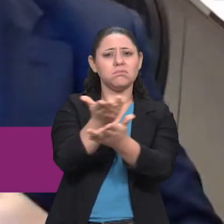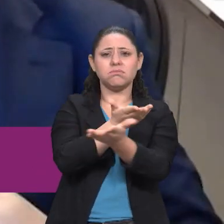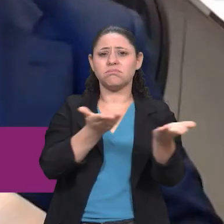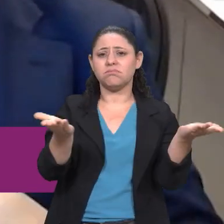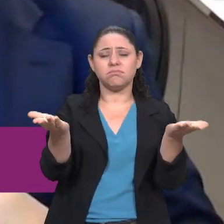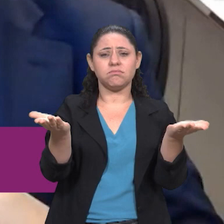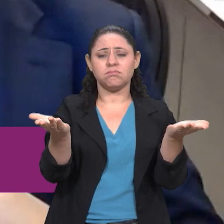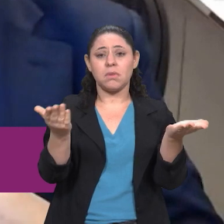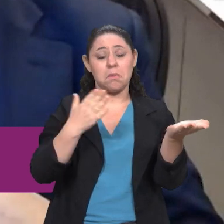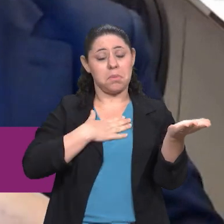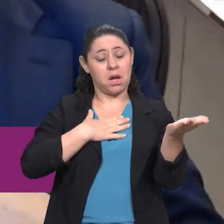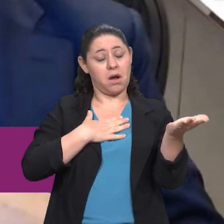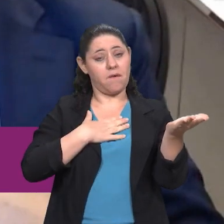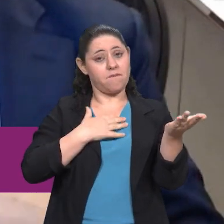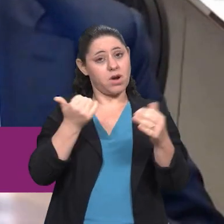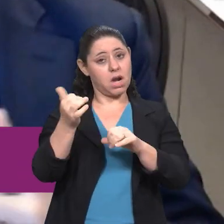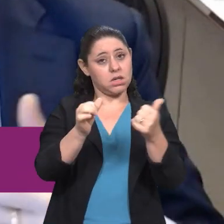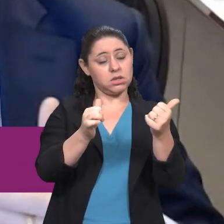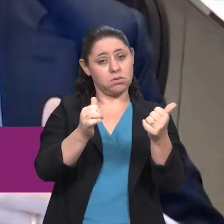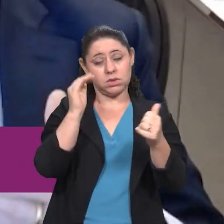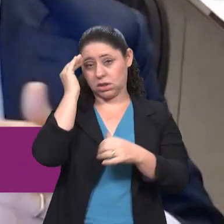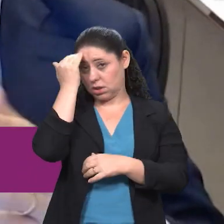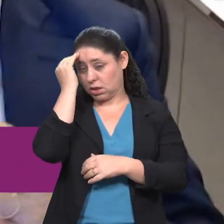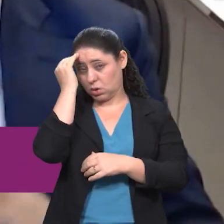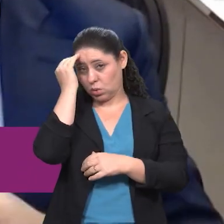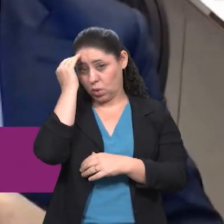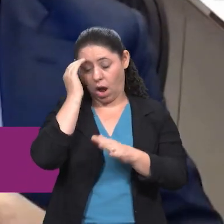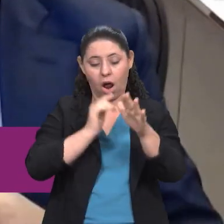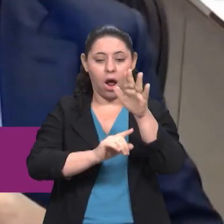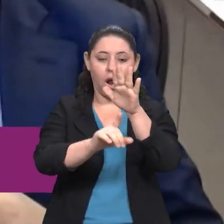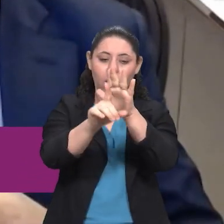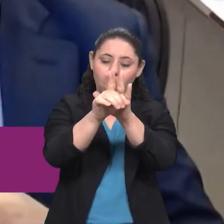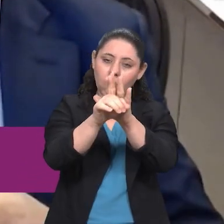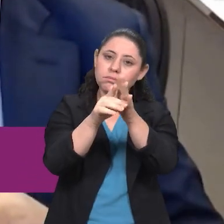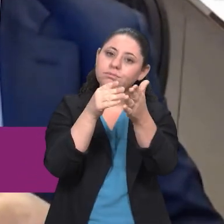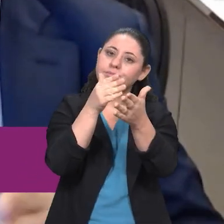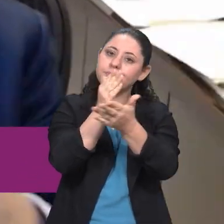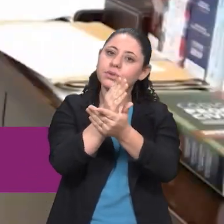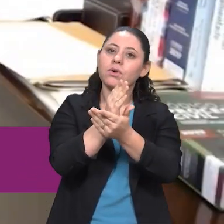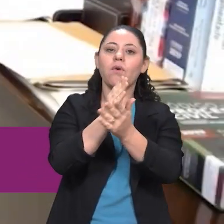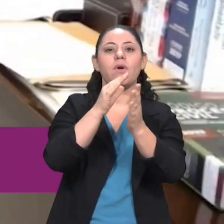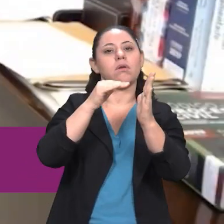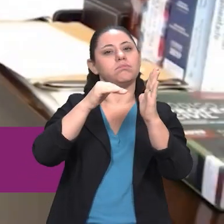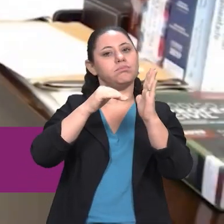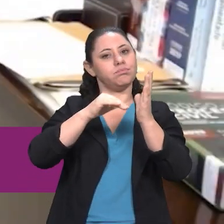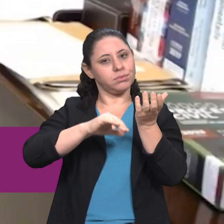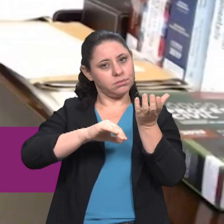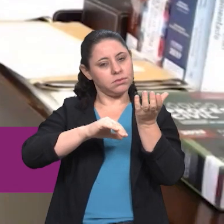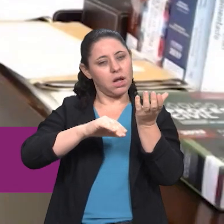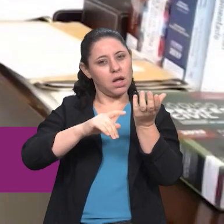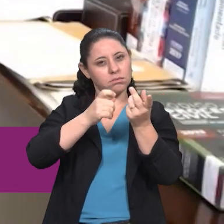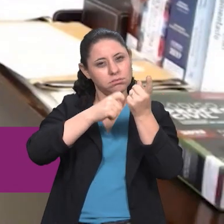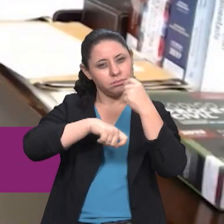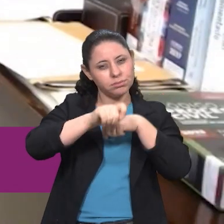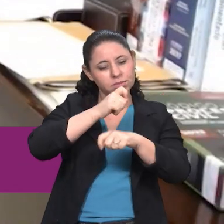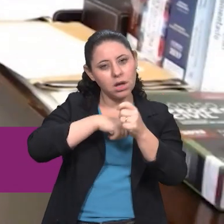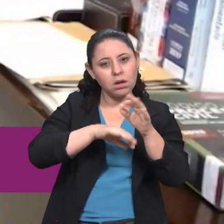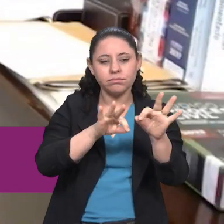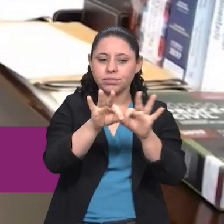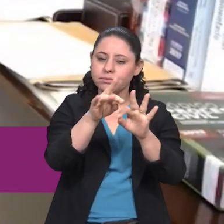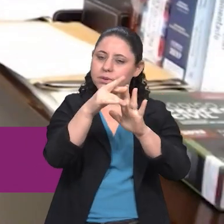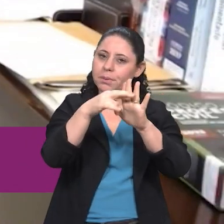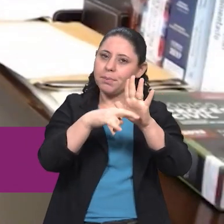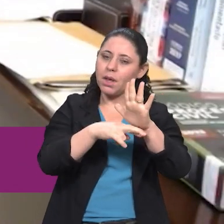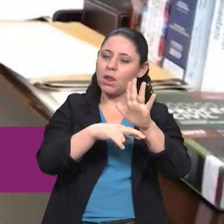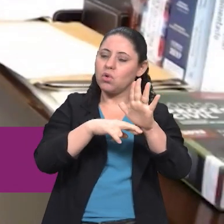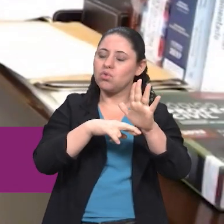na avaliação pessoal que tenho, entendo que a lei aprovada pelo Congresso, que regula o processo administrativo, retira